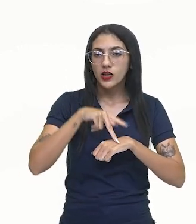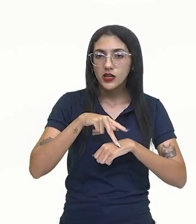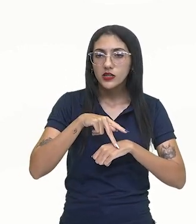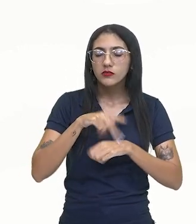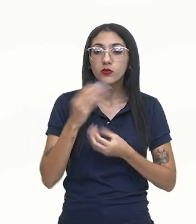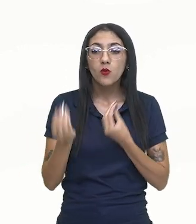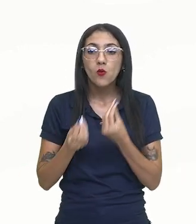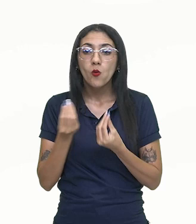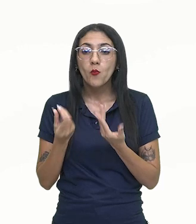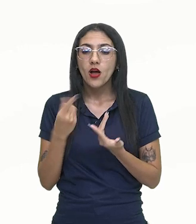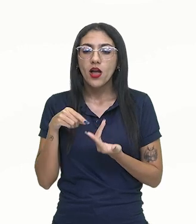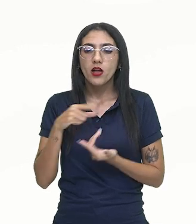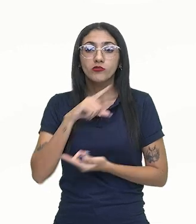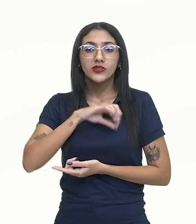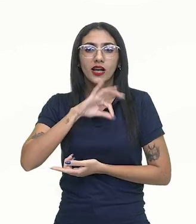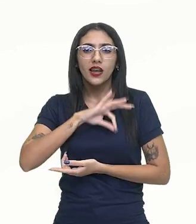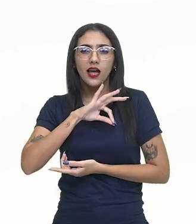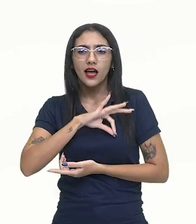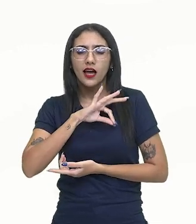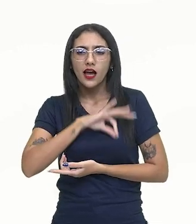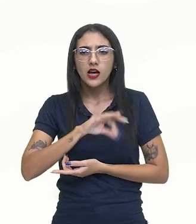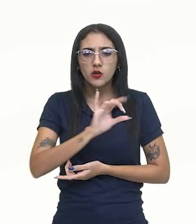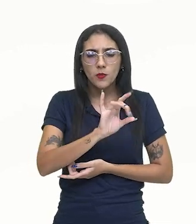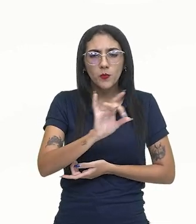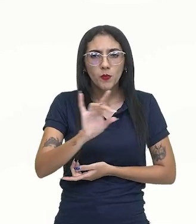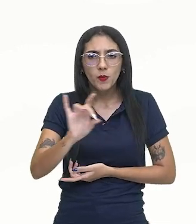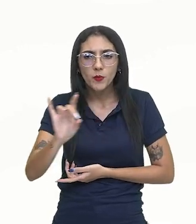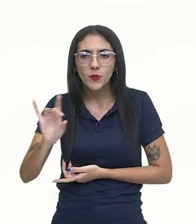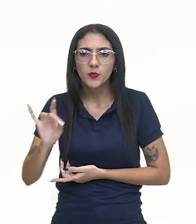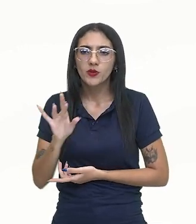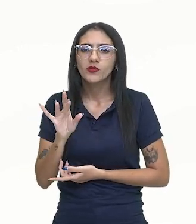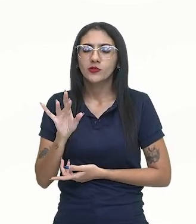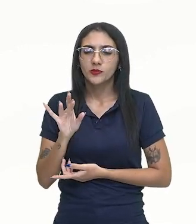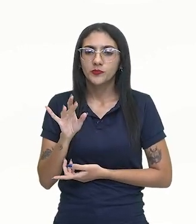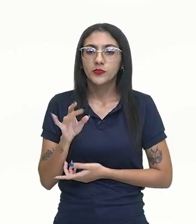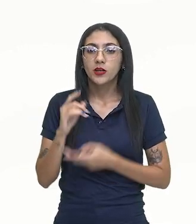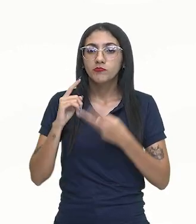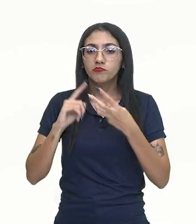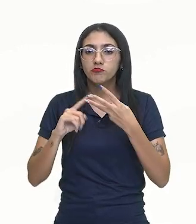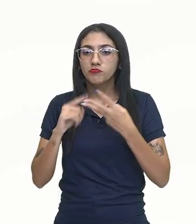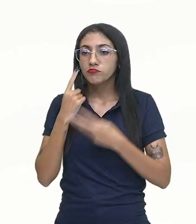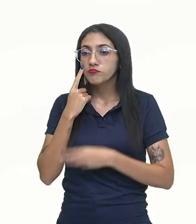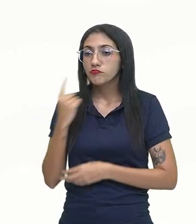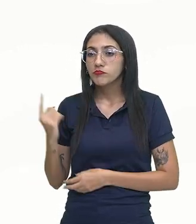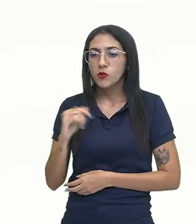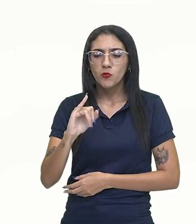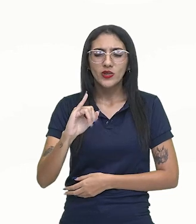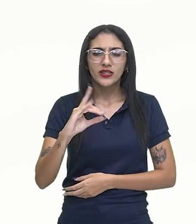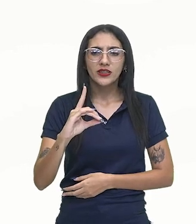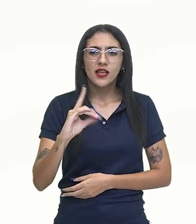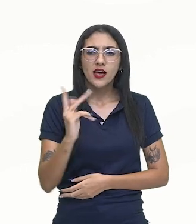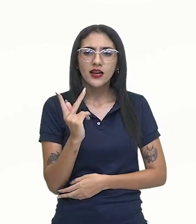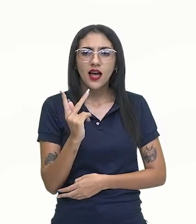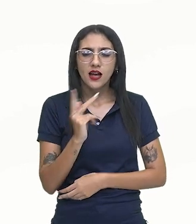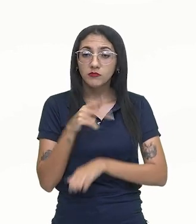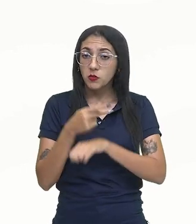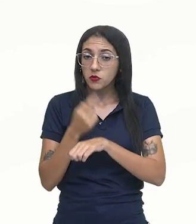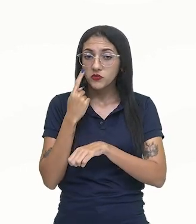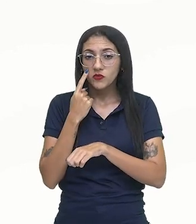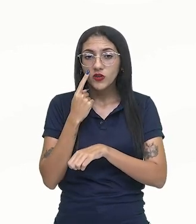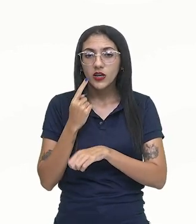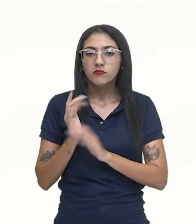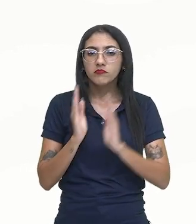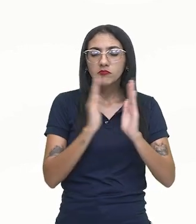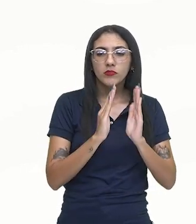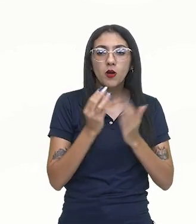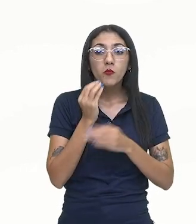é a renda per capita desses países aí, né, a renda por pessoa em média, né? Como é que está o IDH, que a gente vai falar daqui a pouco? A oferta